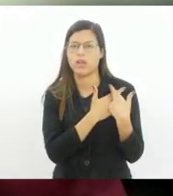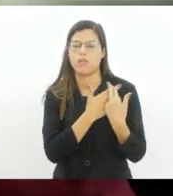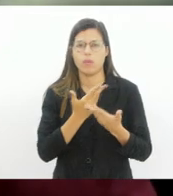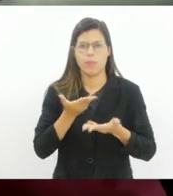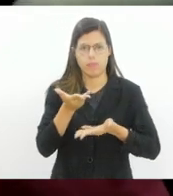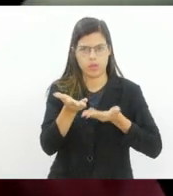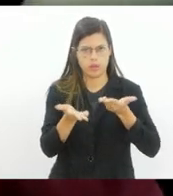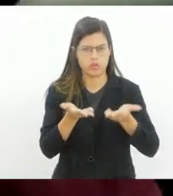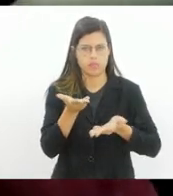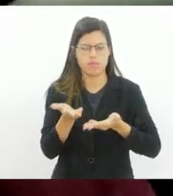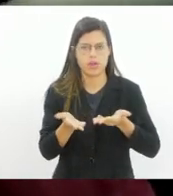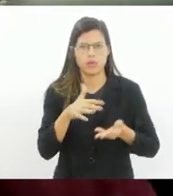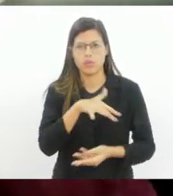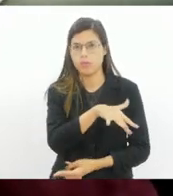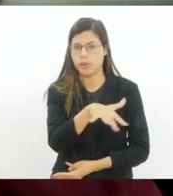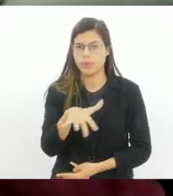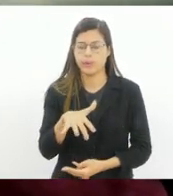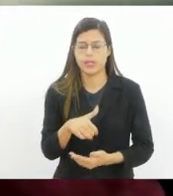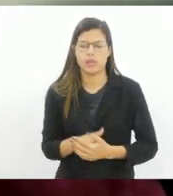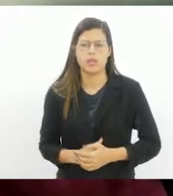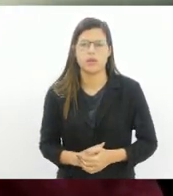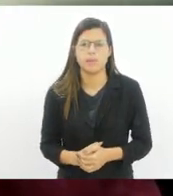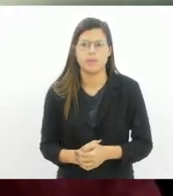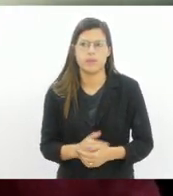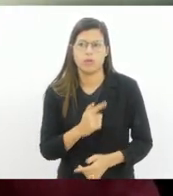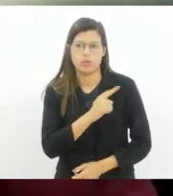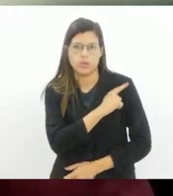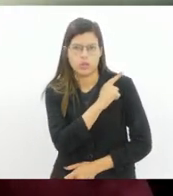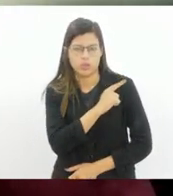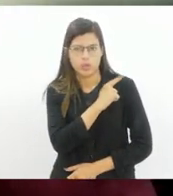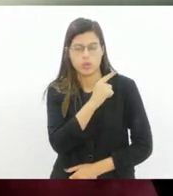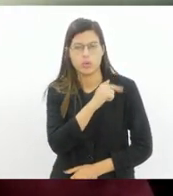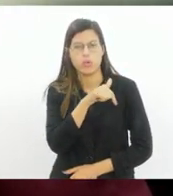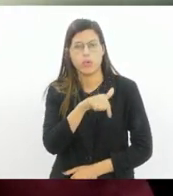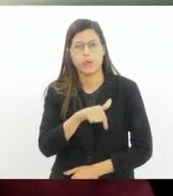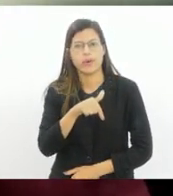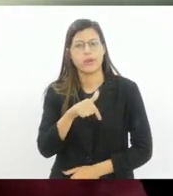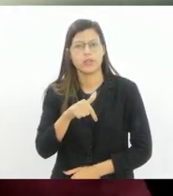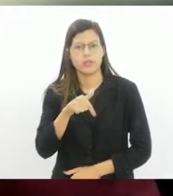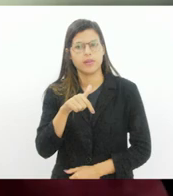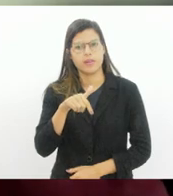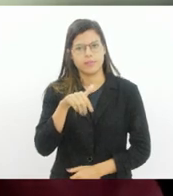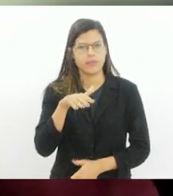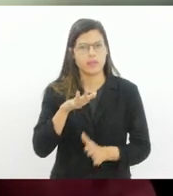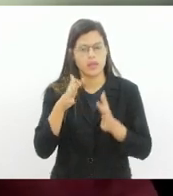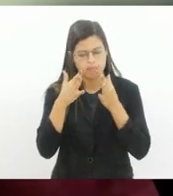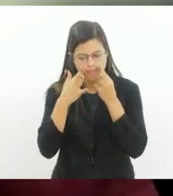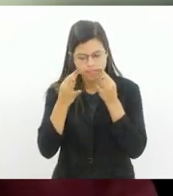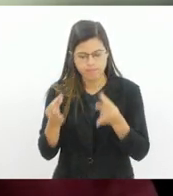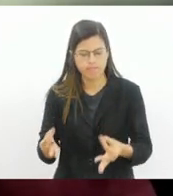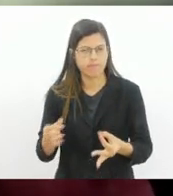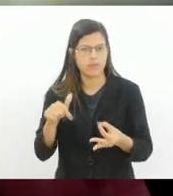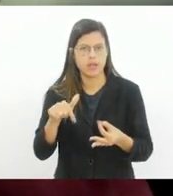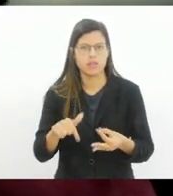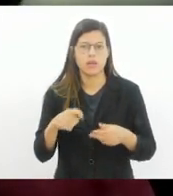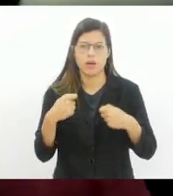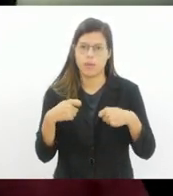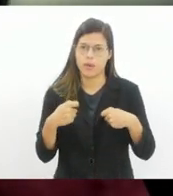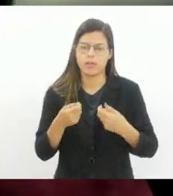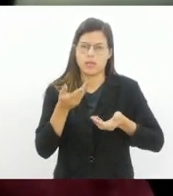maioria, e que são os gestores e as gestoras dessa rede de atenção que precisam aí dar conta